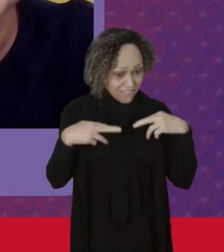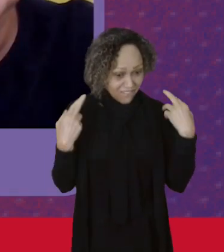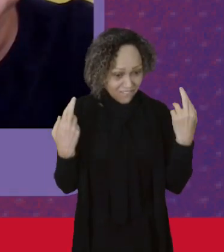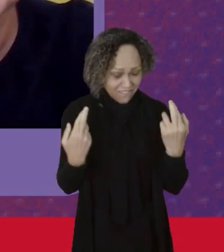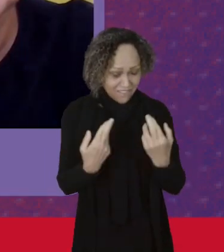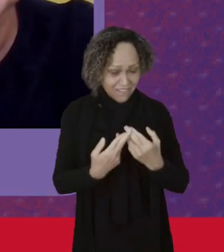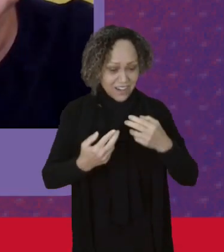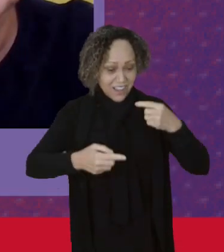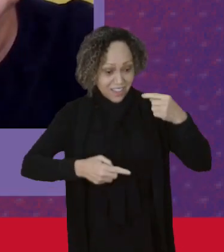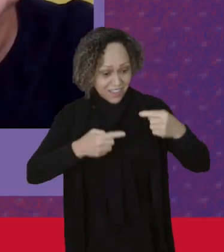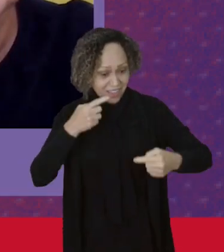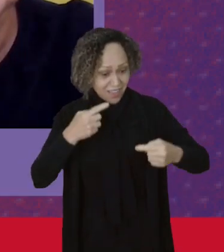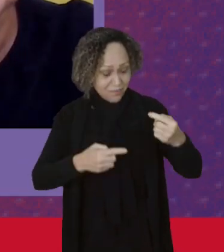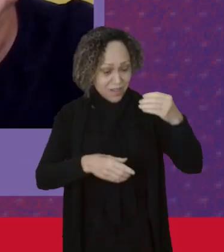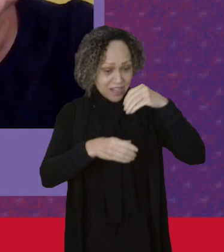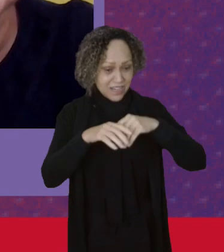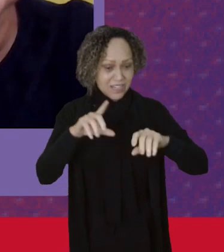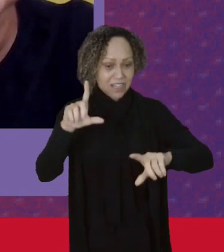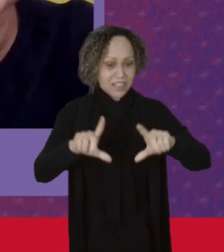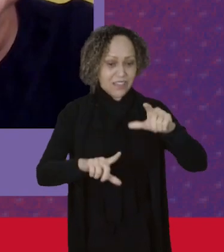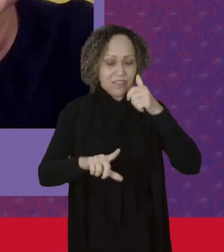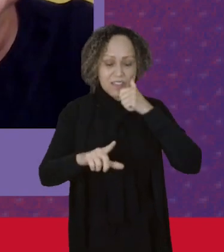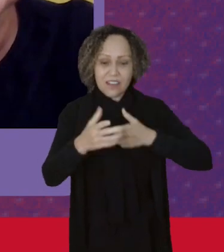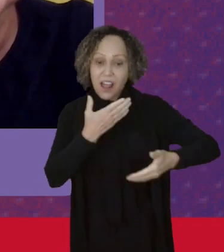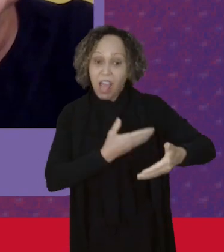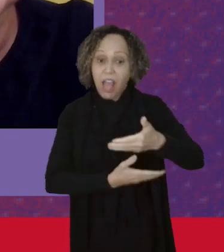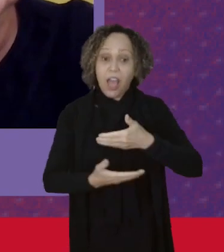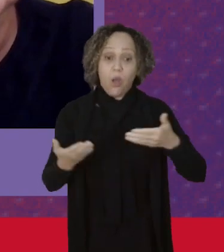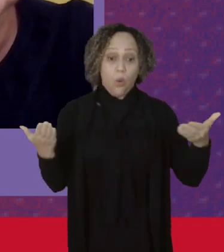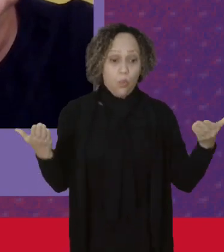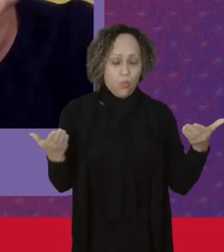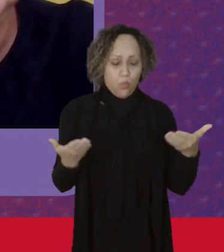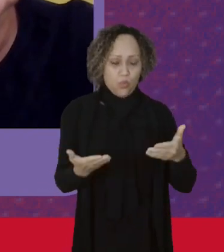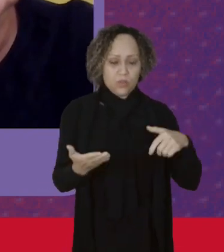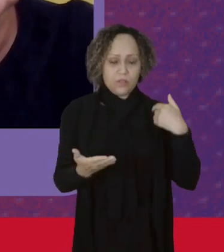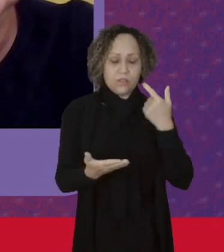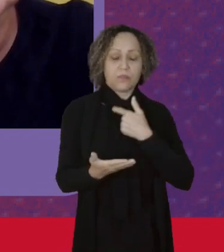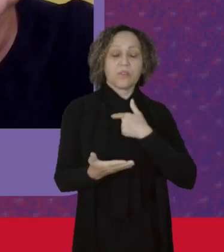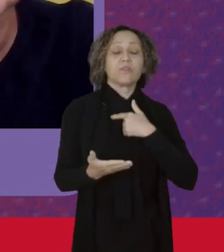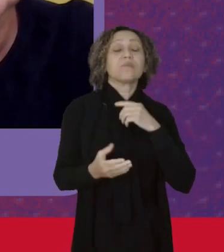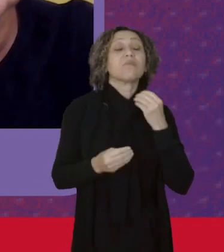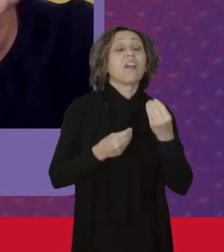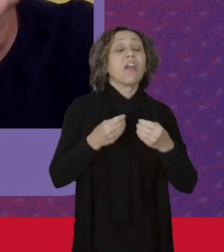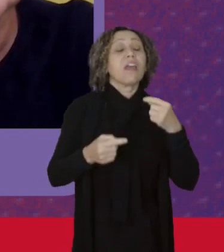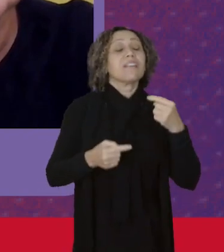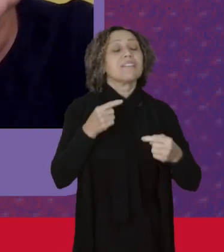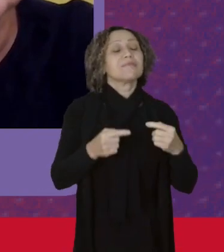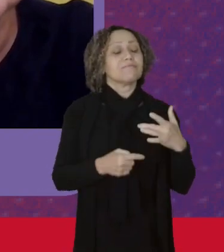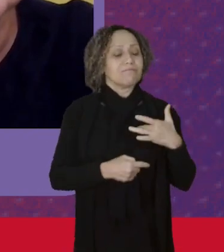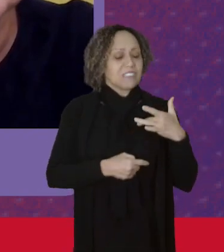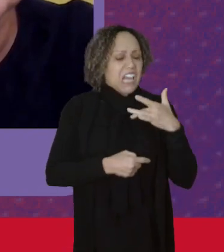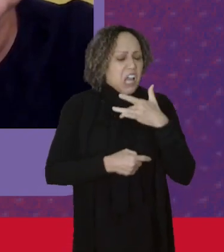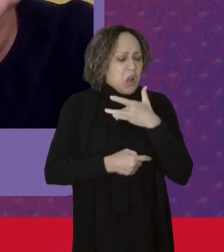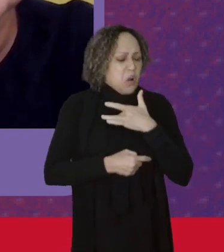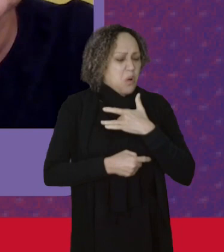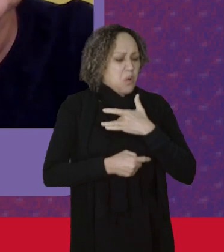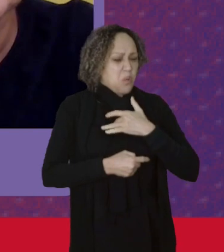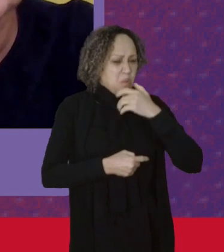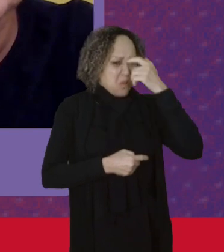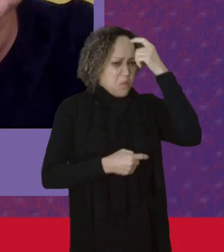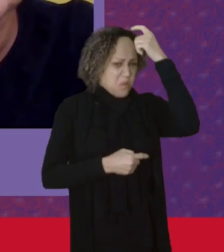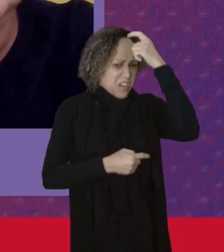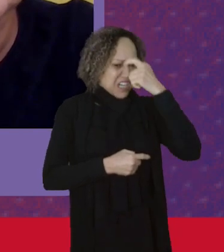Elas. Hoje a gente conversa sobre saúde da mulher, saúde integral da mulher, o nosso